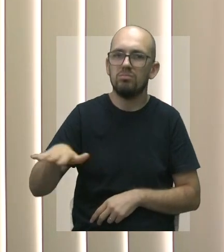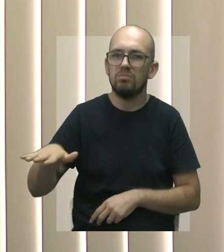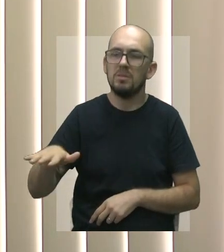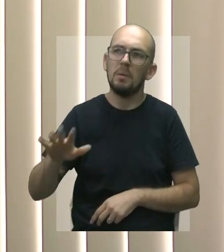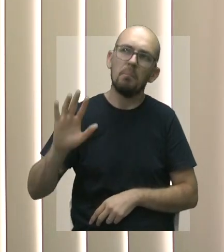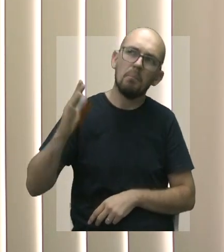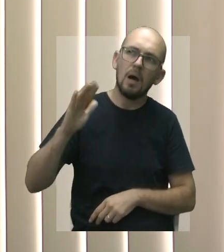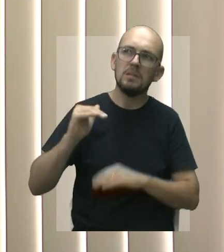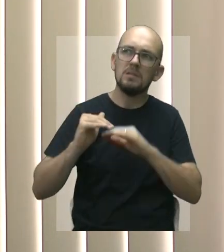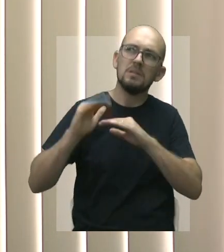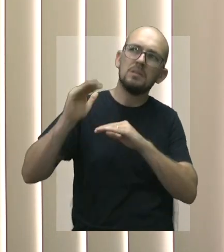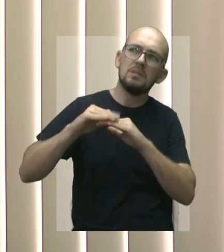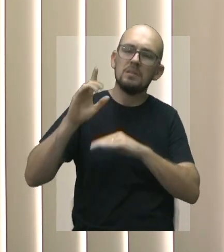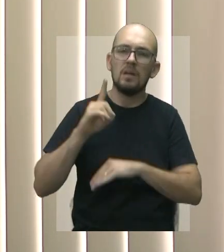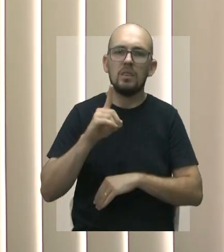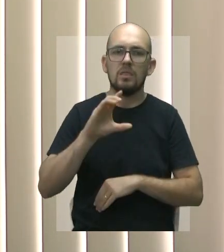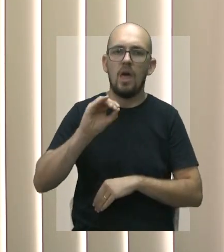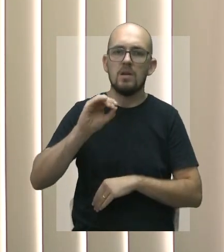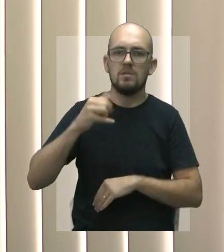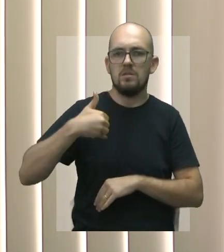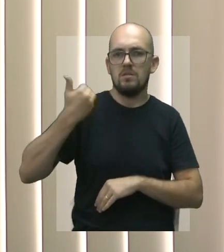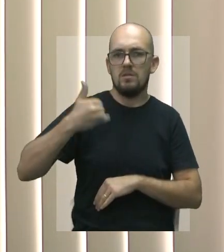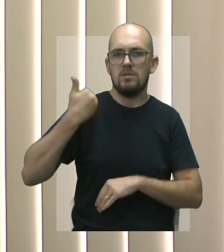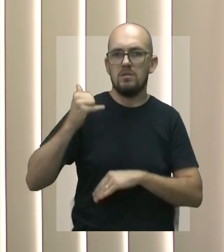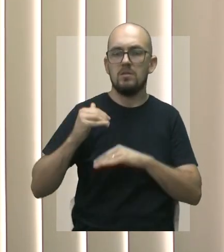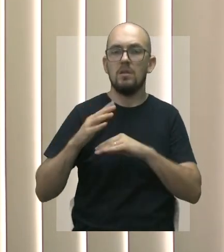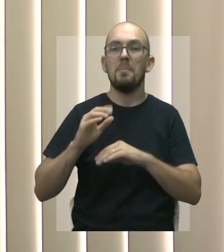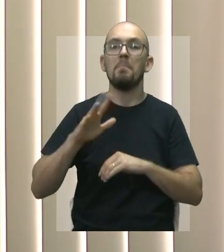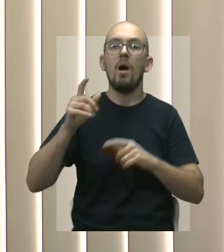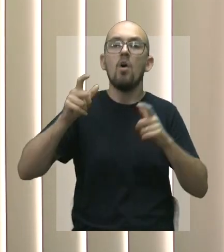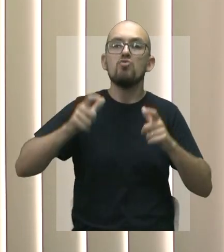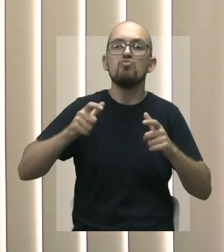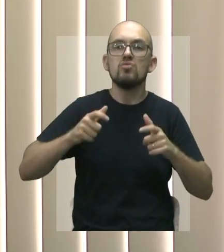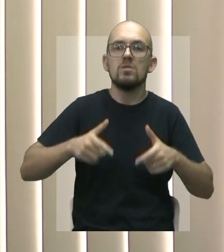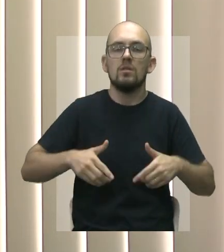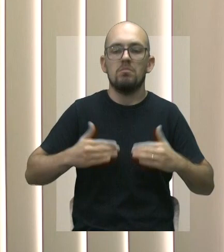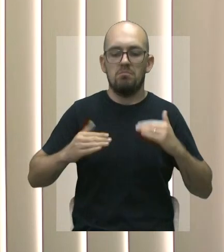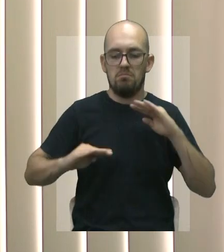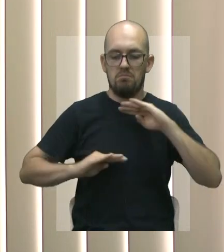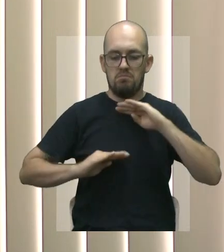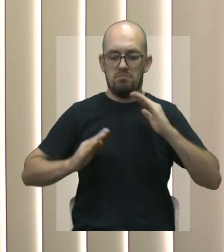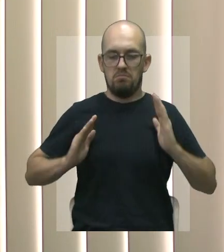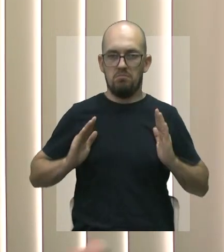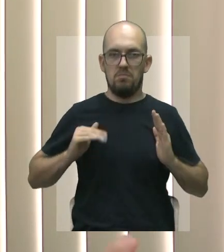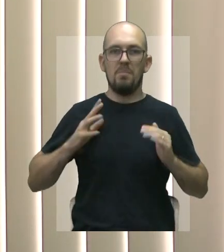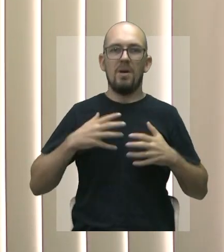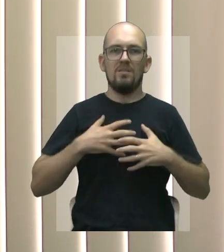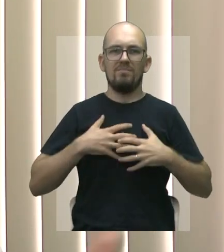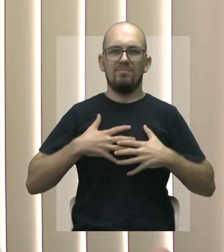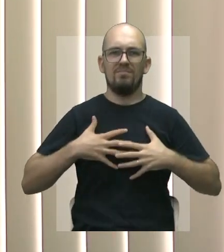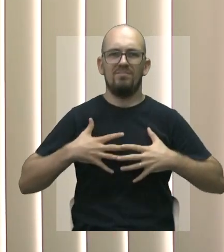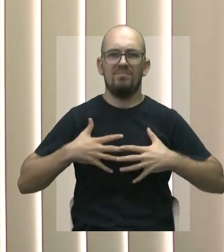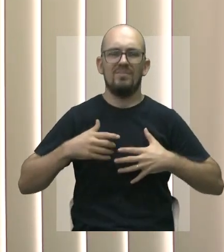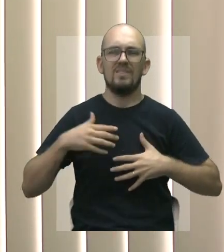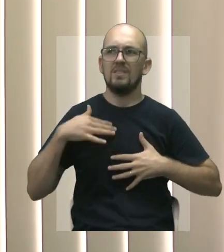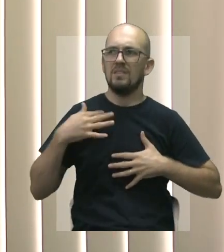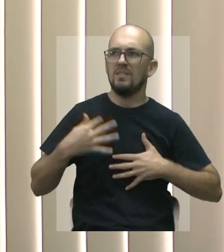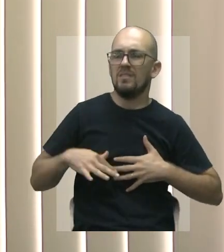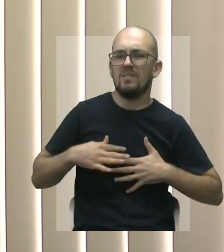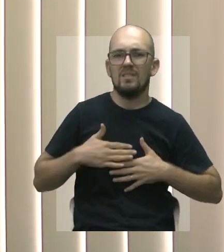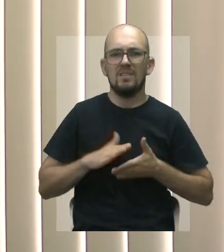acima dos 10 anos, em que ele pega mais a região do tórax, com grandes massas, então causando aqueles sintomas de